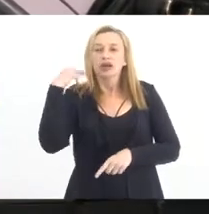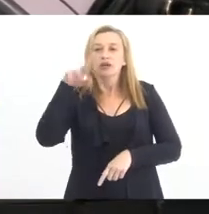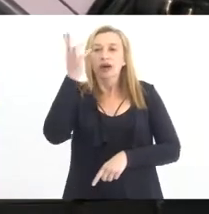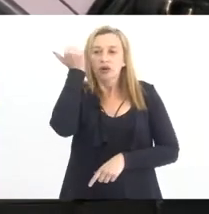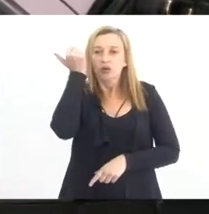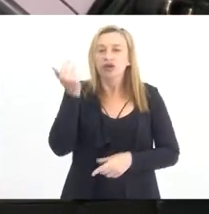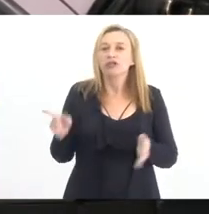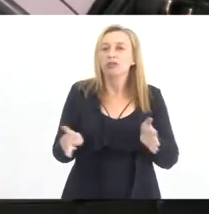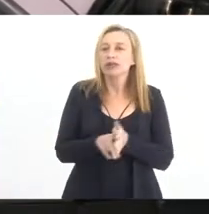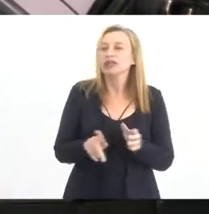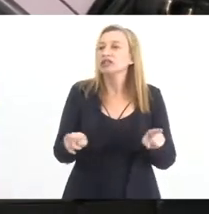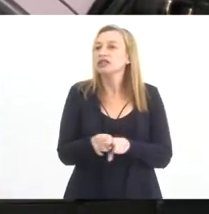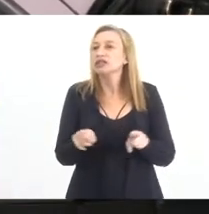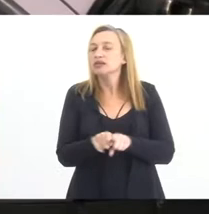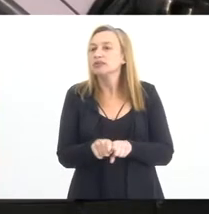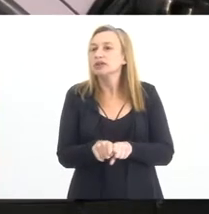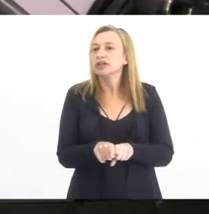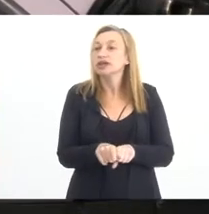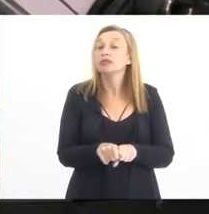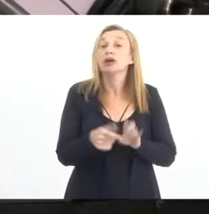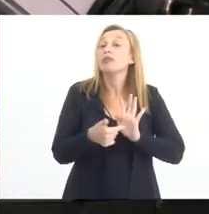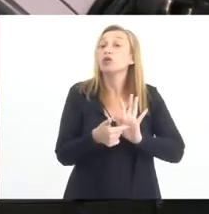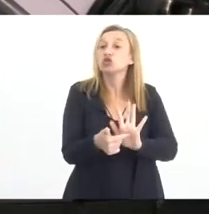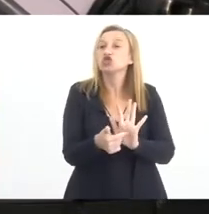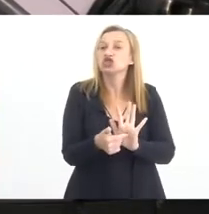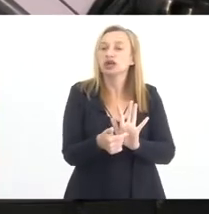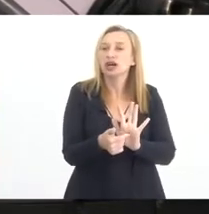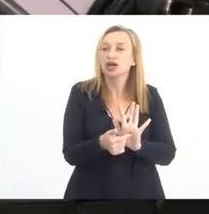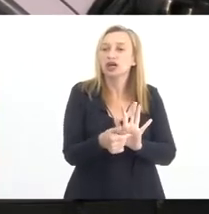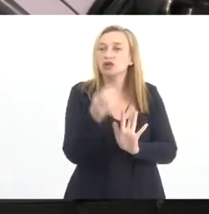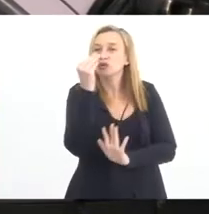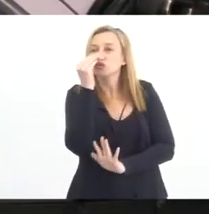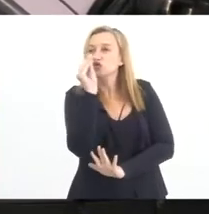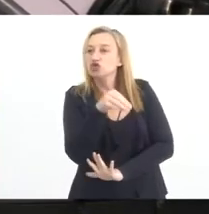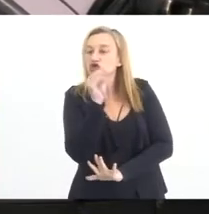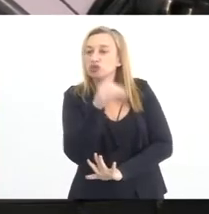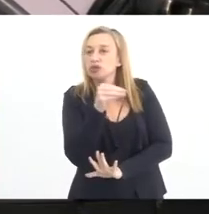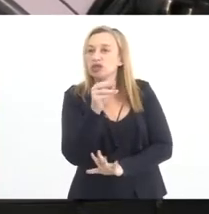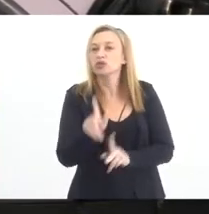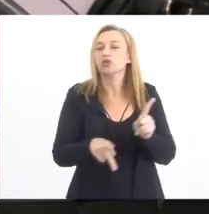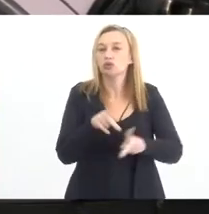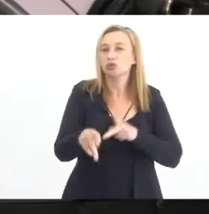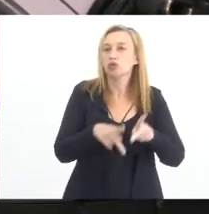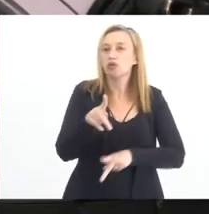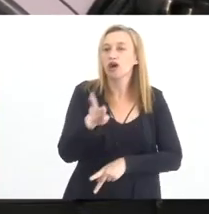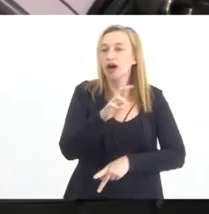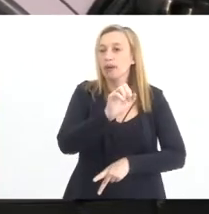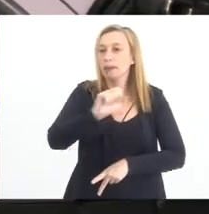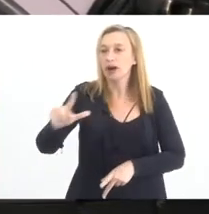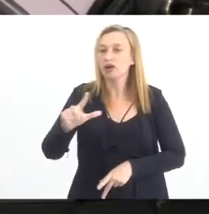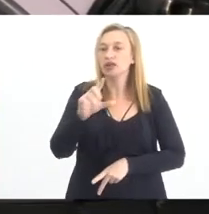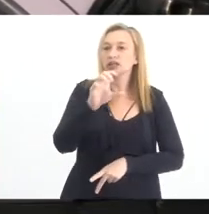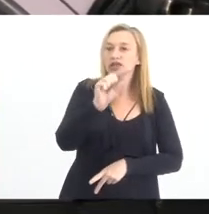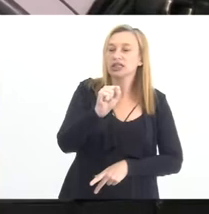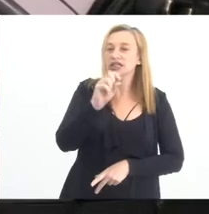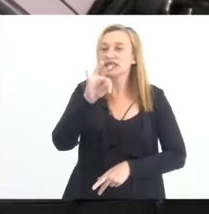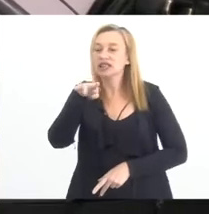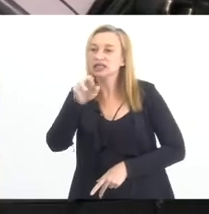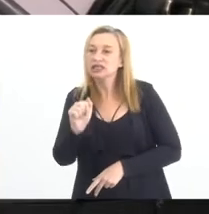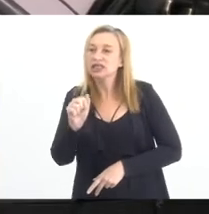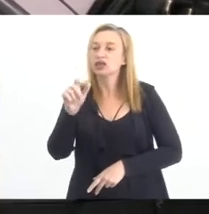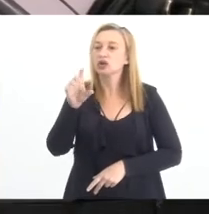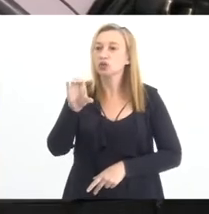parte, da Supervia, para mostrar o descaso que é tratado da população do ramal de Santa Cruz, de Japeri e